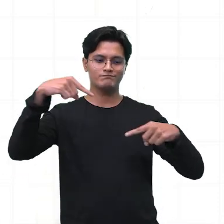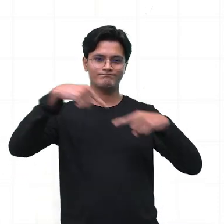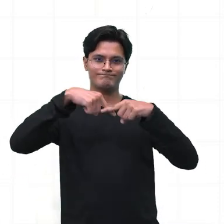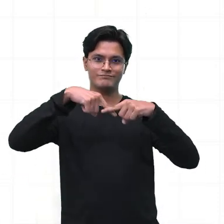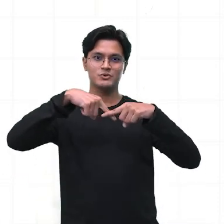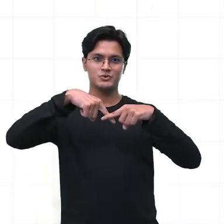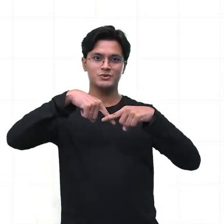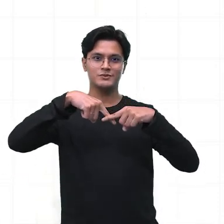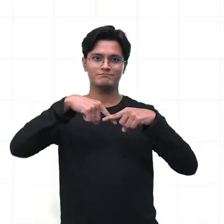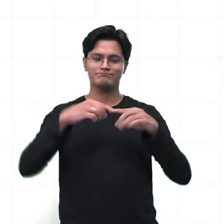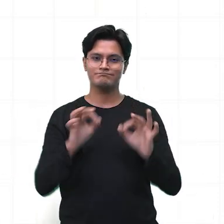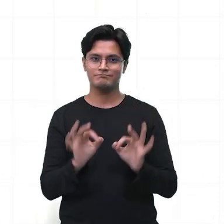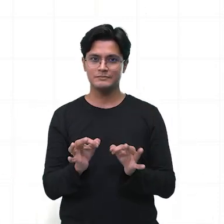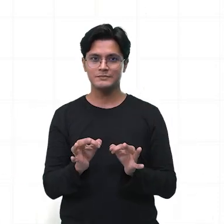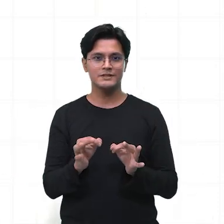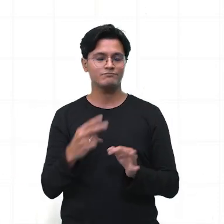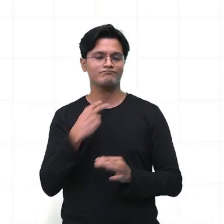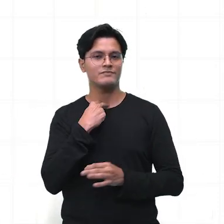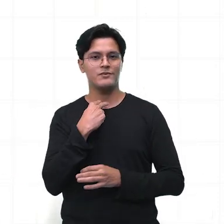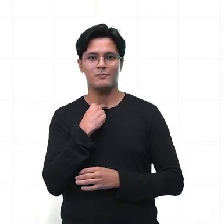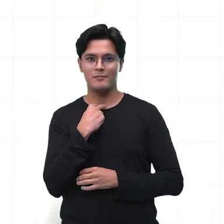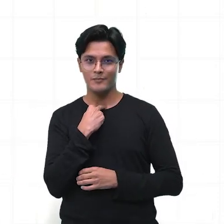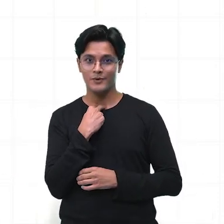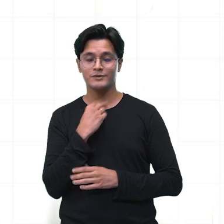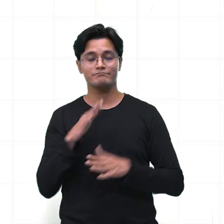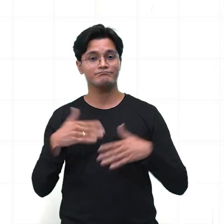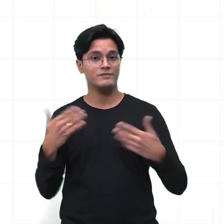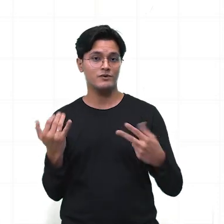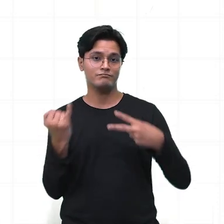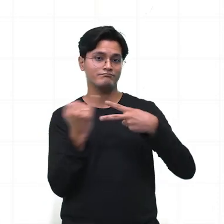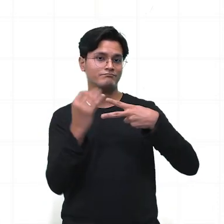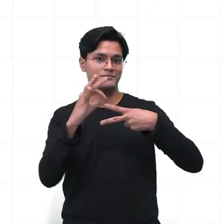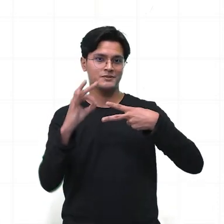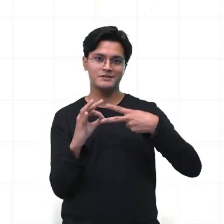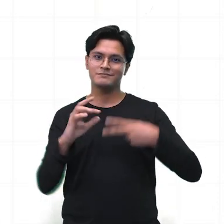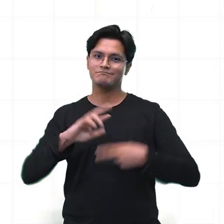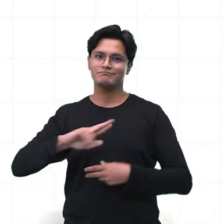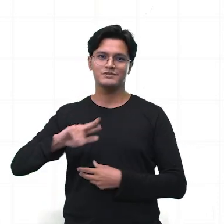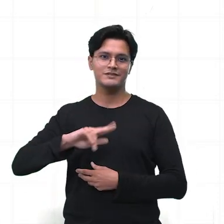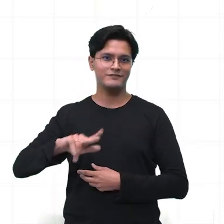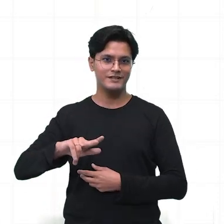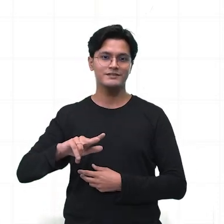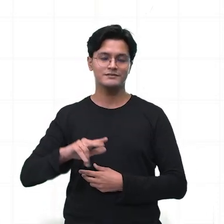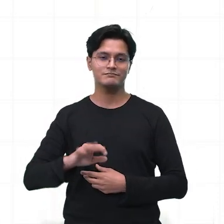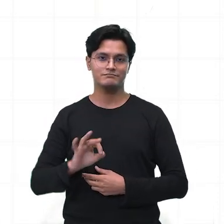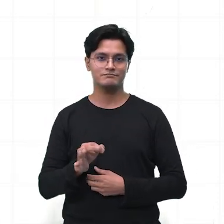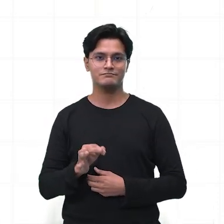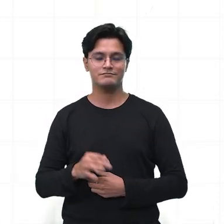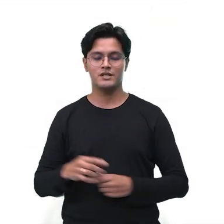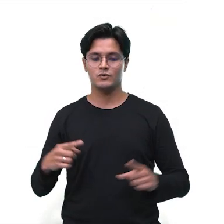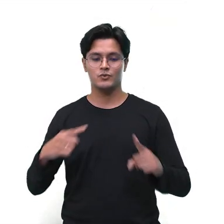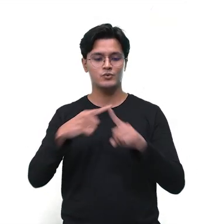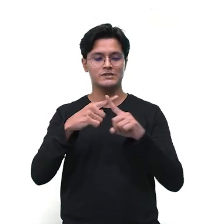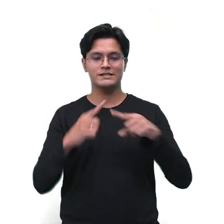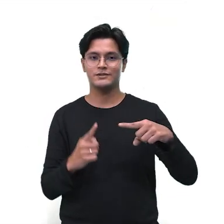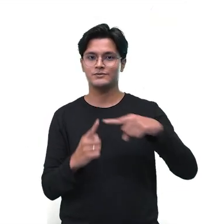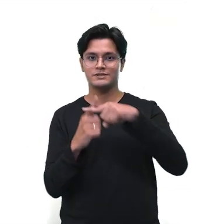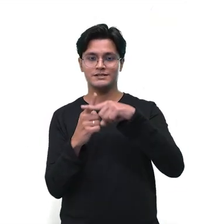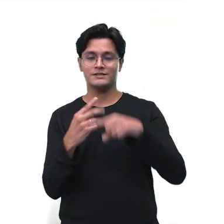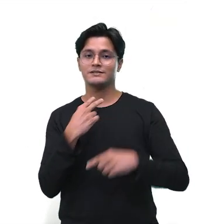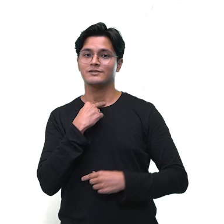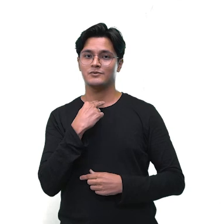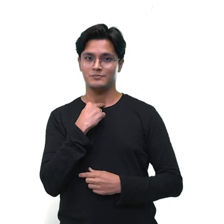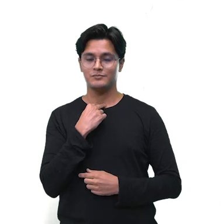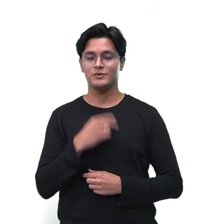lados, né? Isso não pode acontecer, para que eu tenha um polígono, esses lados eles não podem se cruzar, tá? Porque